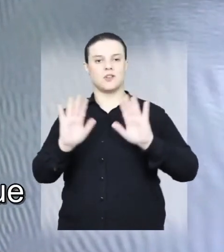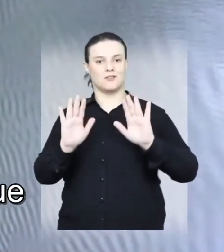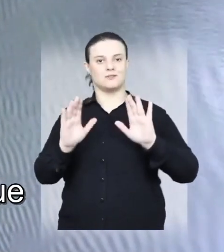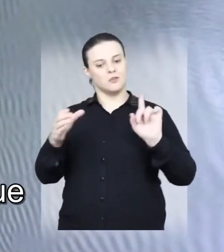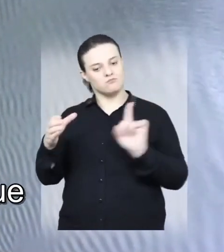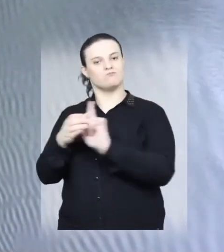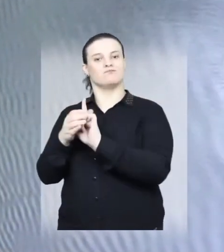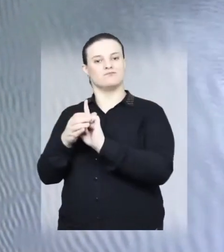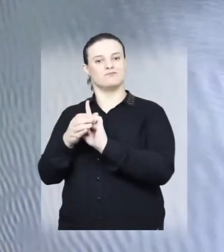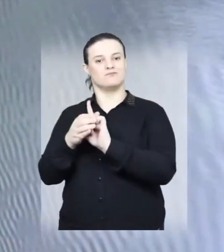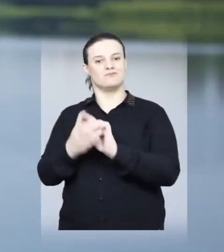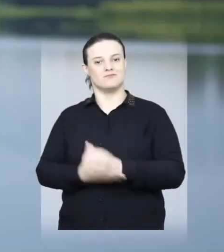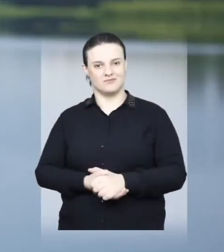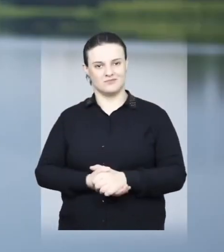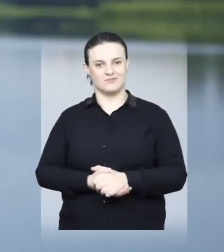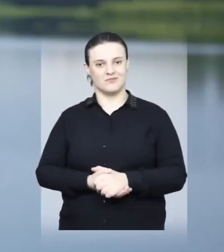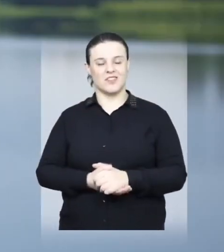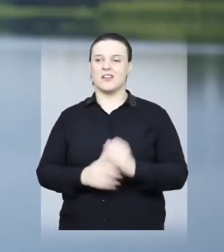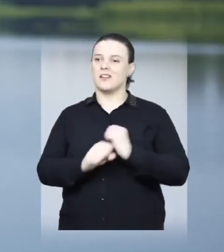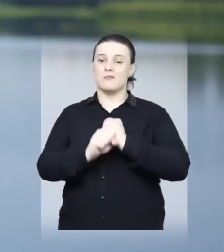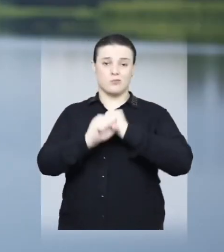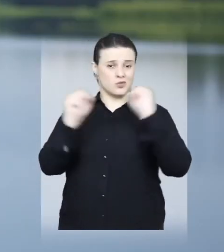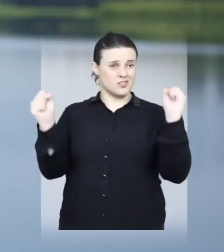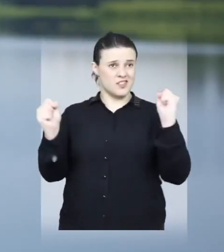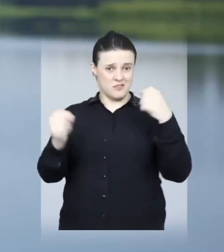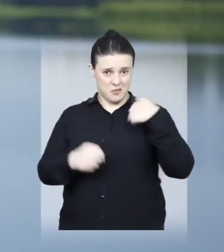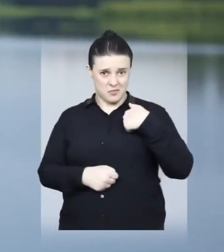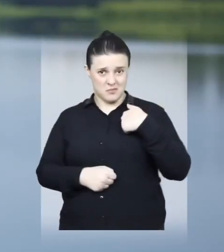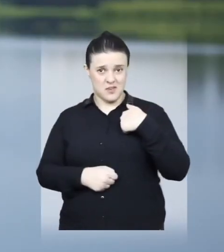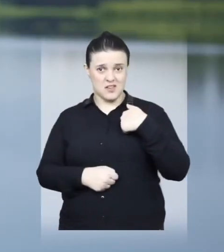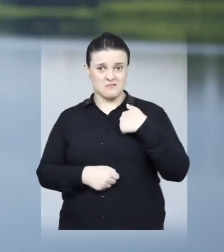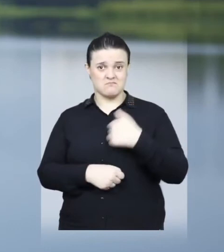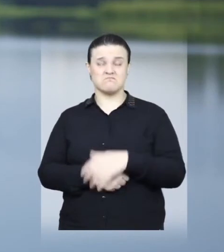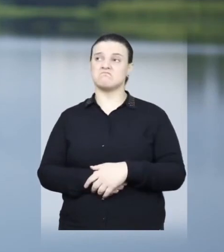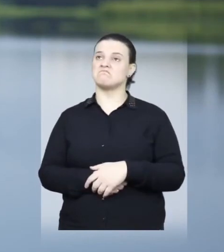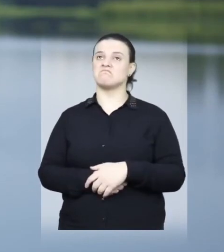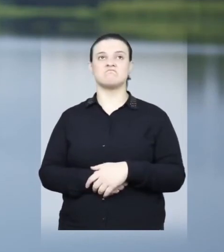coloco nesse lugar. O impossível para mim,